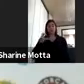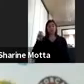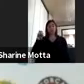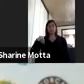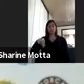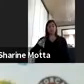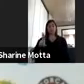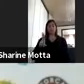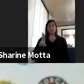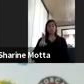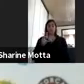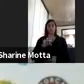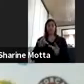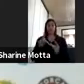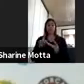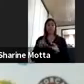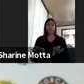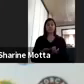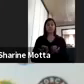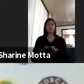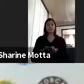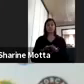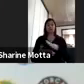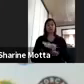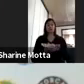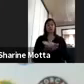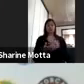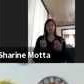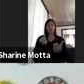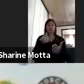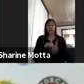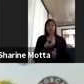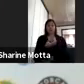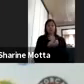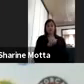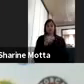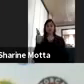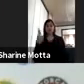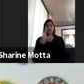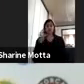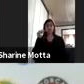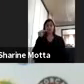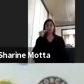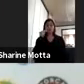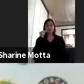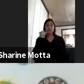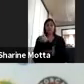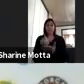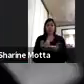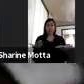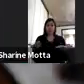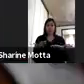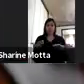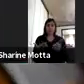sobre a questão do auxílio, que tem que chegar nos R$ 600. É com você, Fernando.